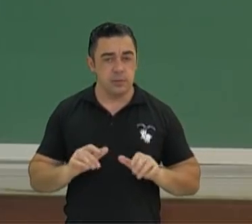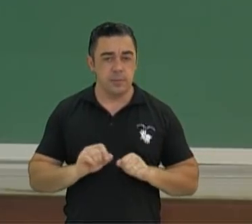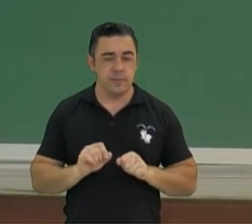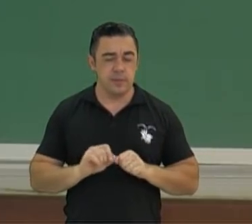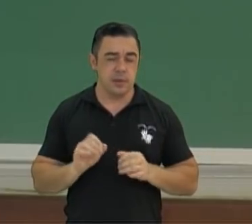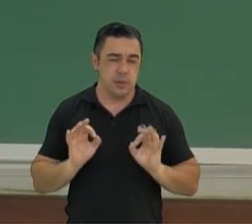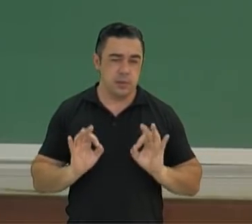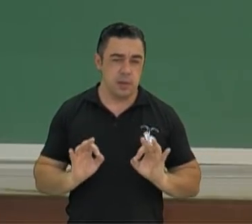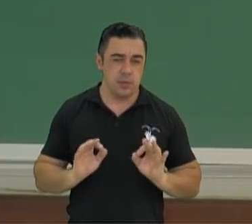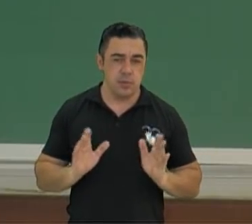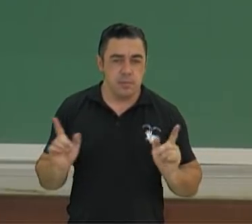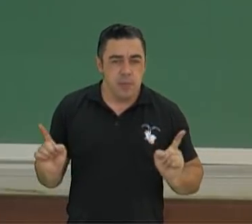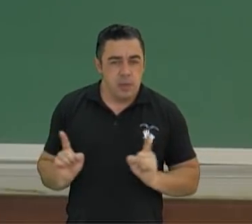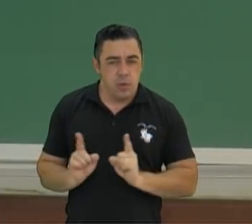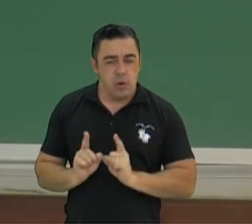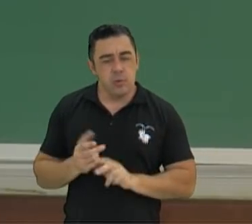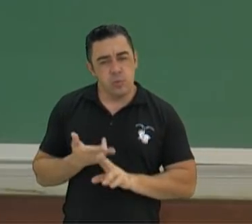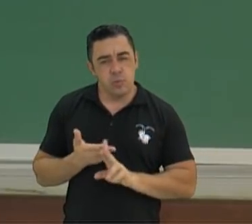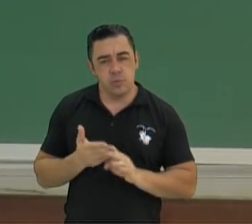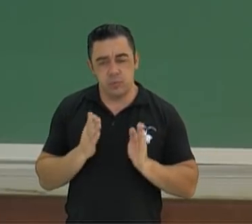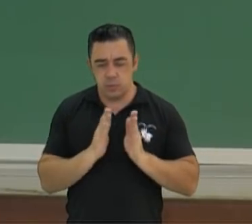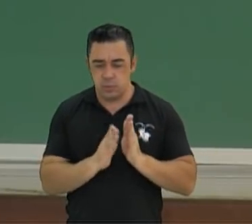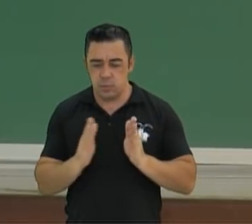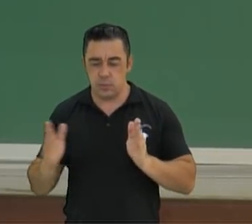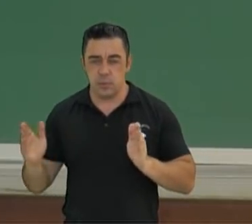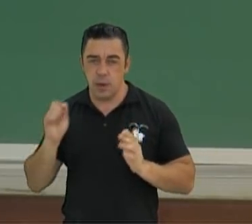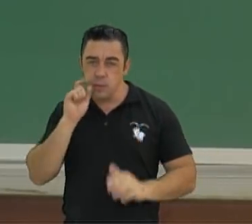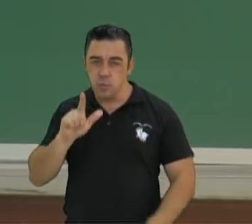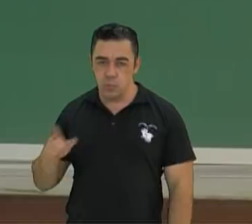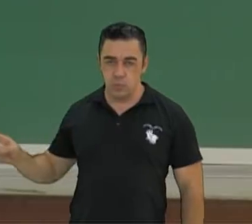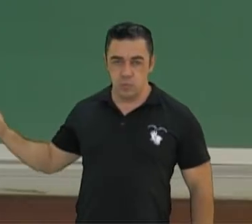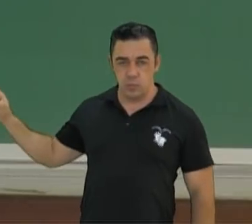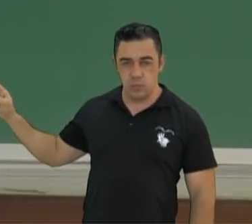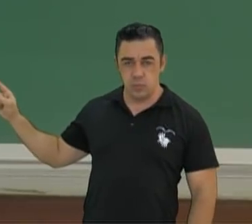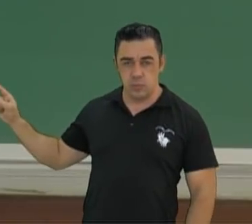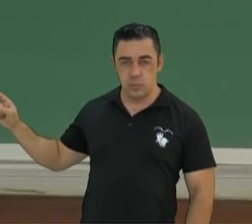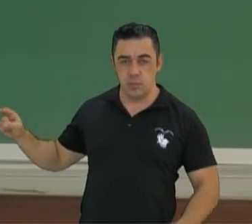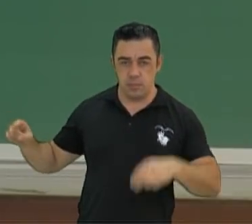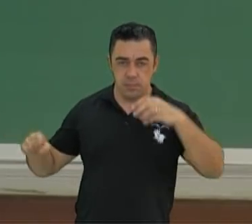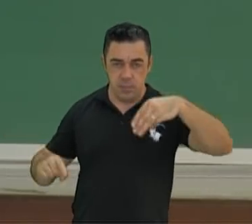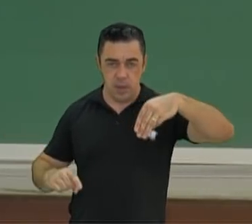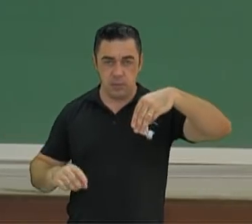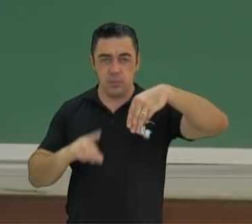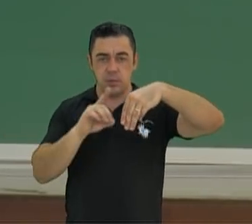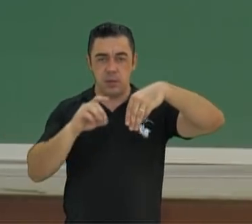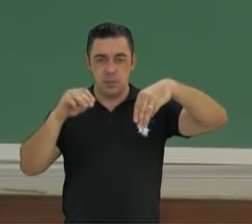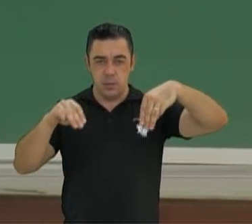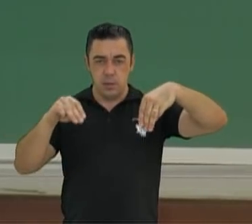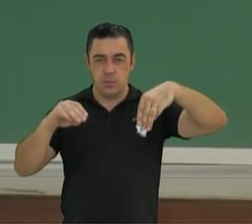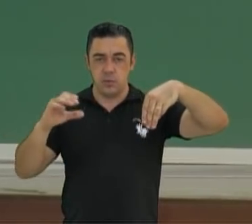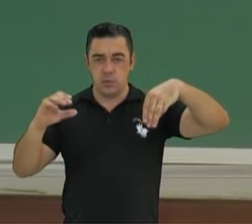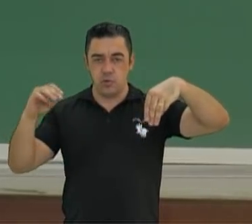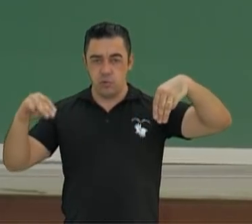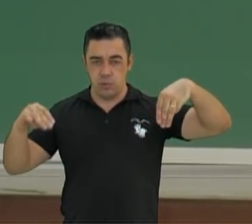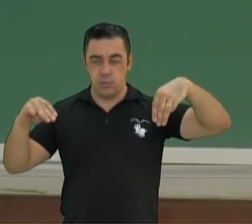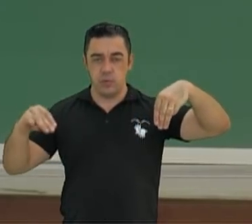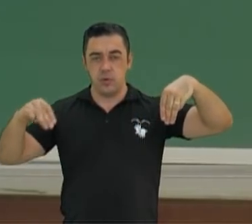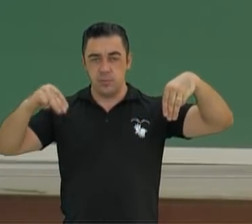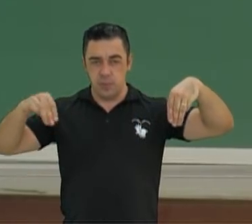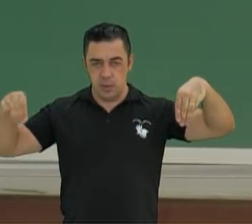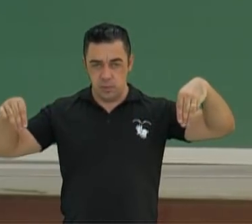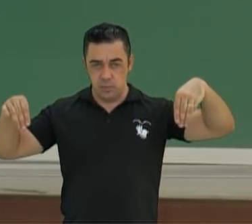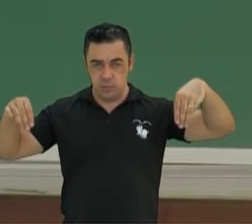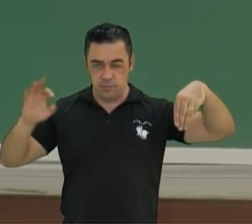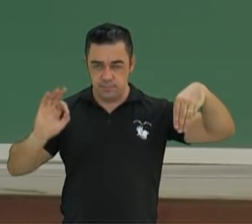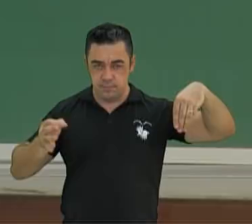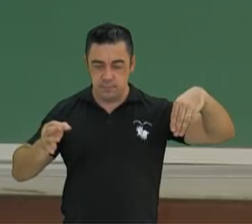um pouco menores, a gente utiliza esses que estão em azul, que é o metro cúbico, decímetro cúbico, centímetro cúbico e